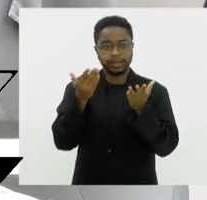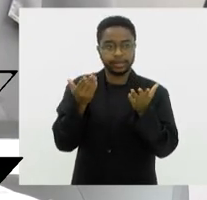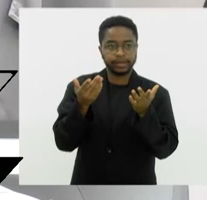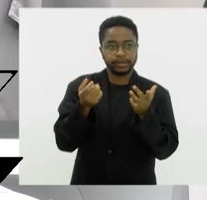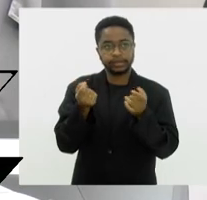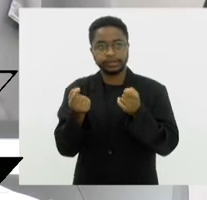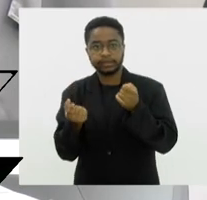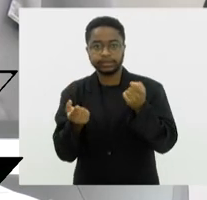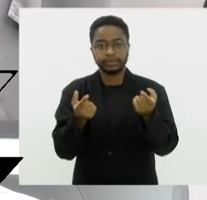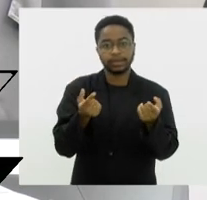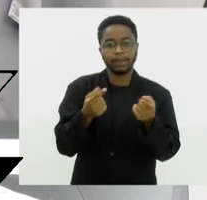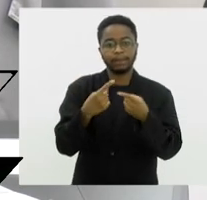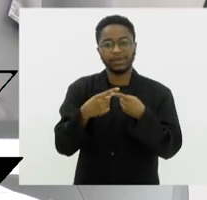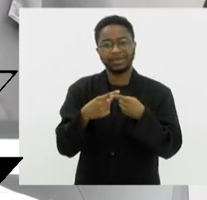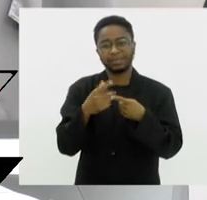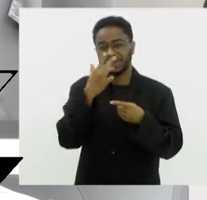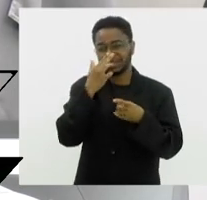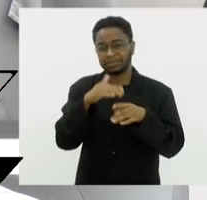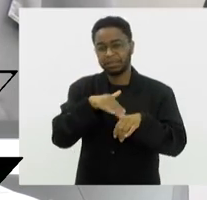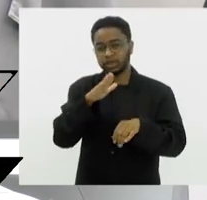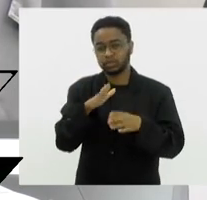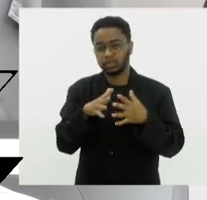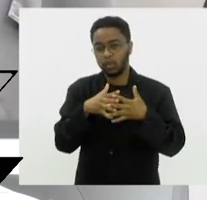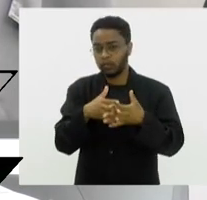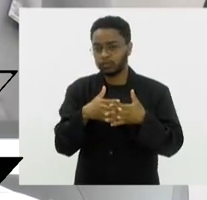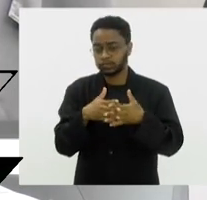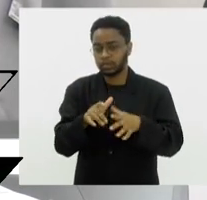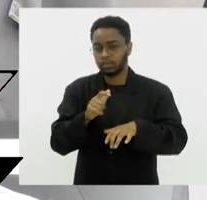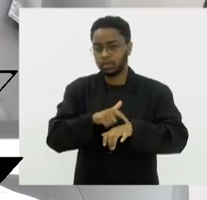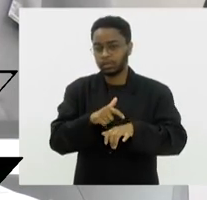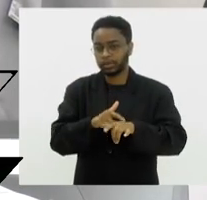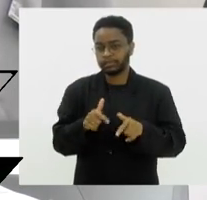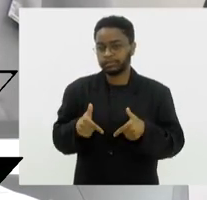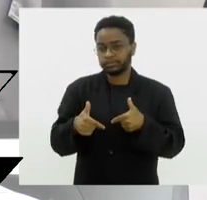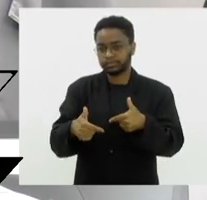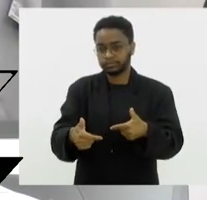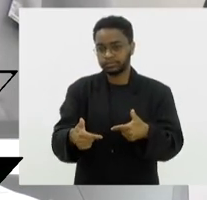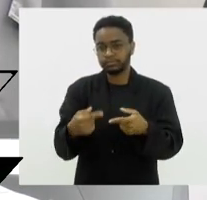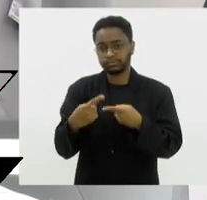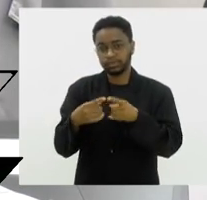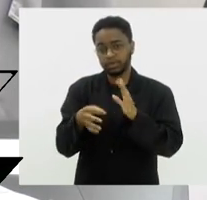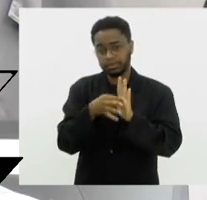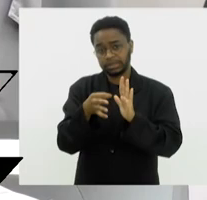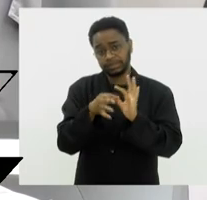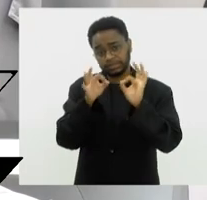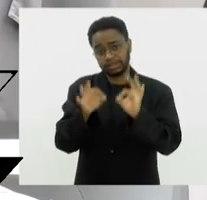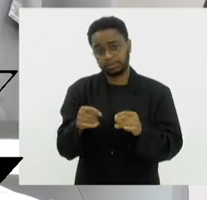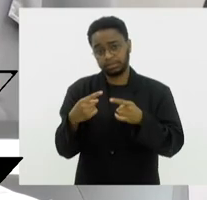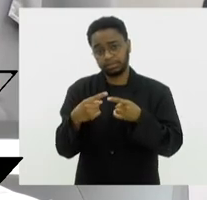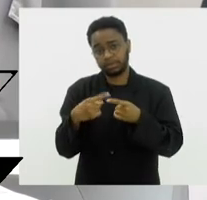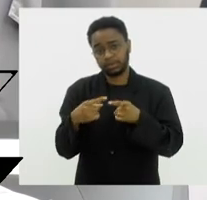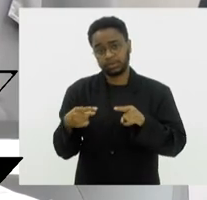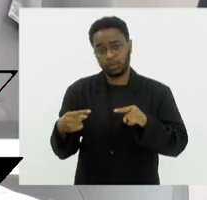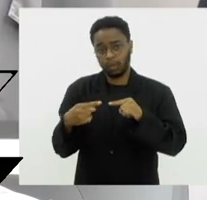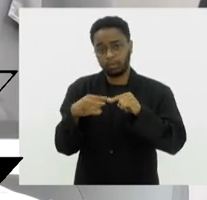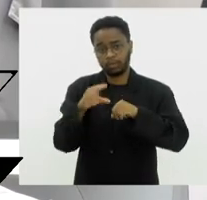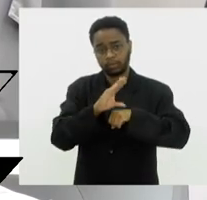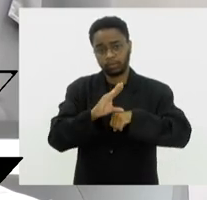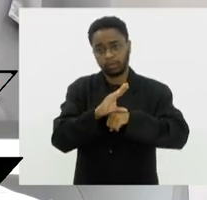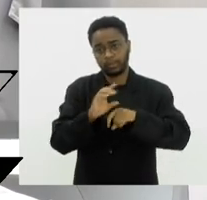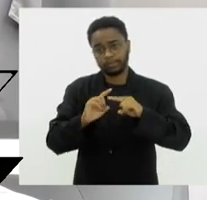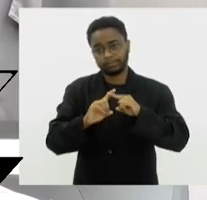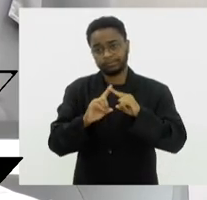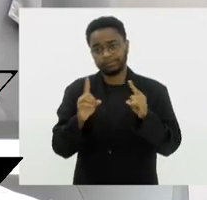porque vai gerar mais confusão na aplicação. Para te parecer, deputado Delaroli, é absolutamente correto, porque o projeto é constitucional, mas... Verdade.